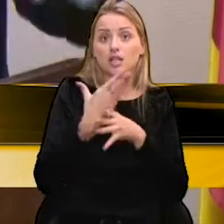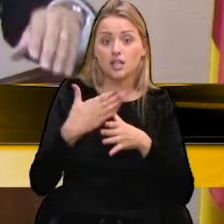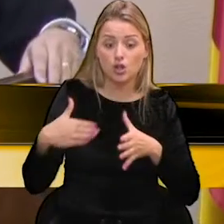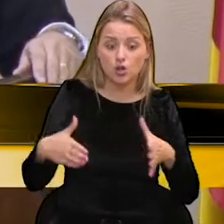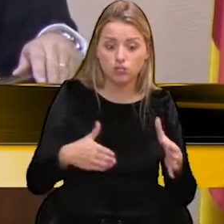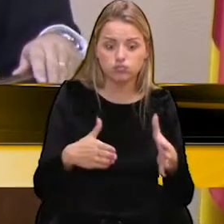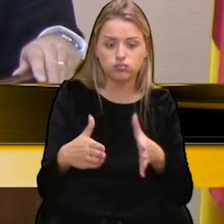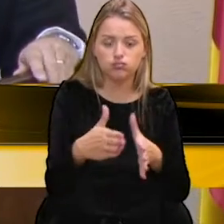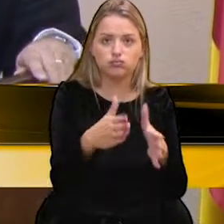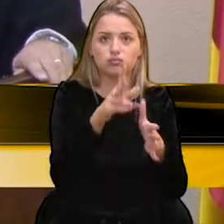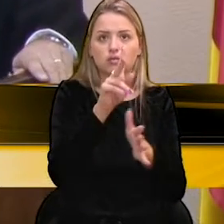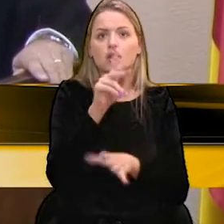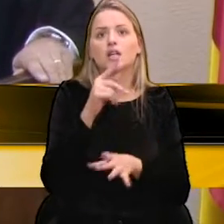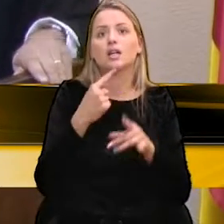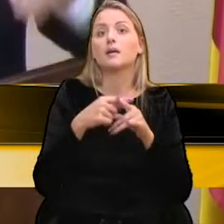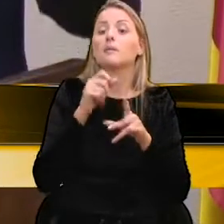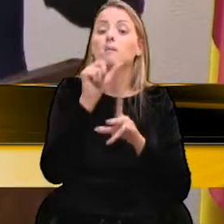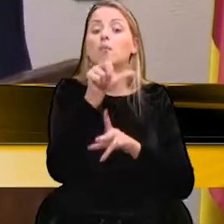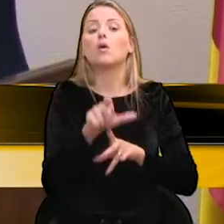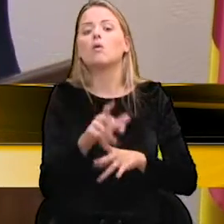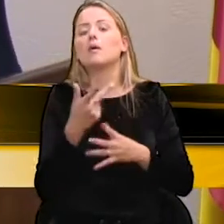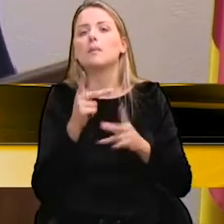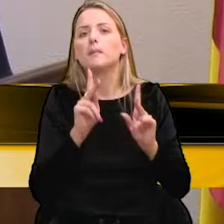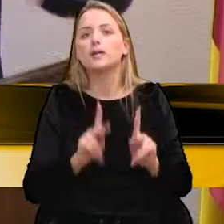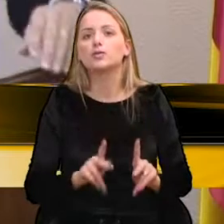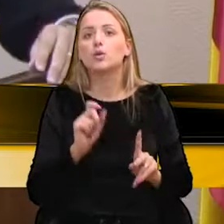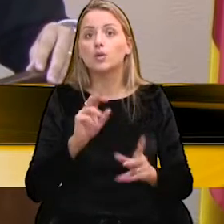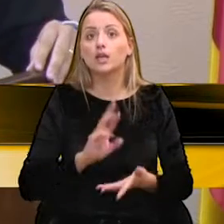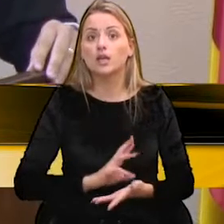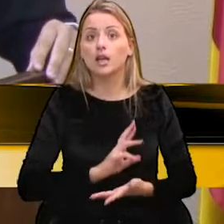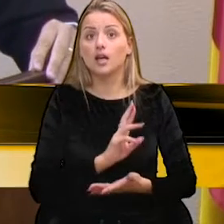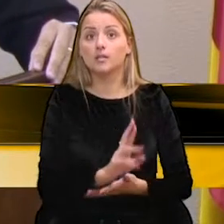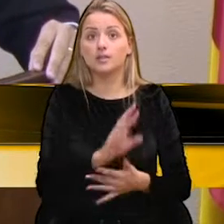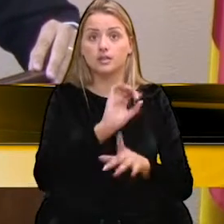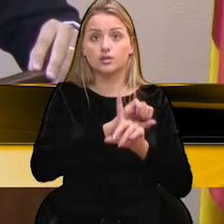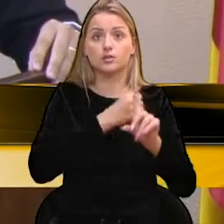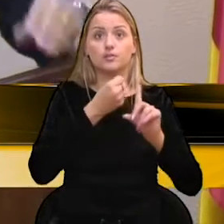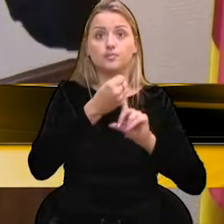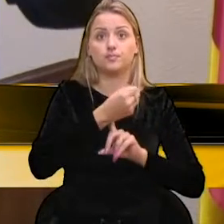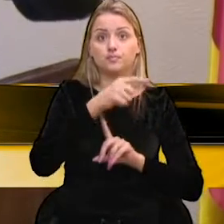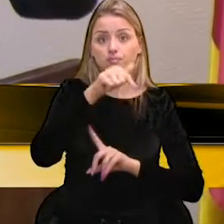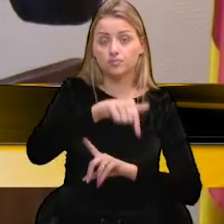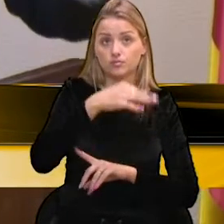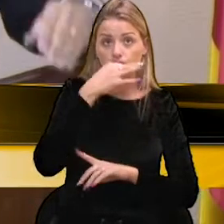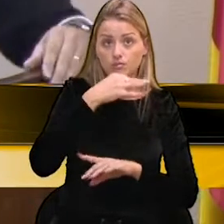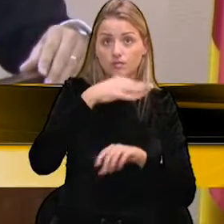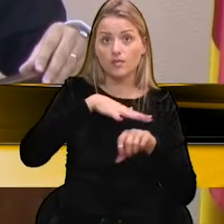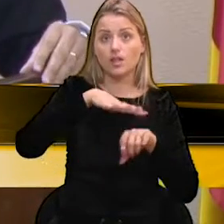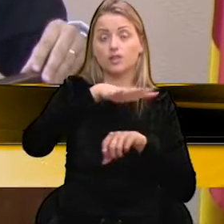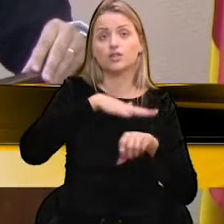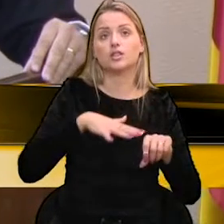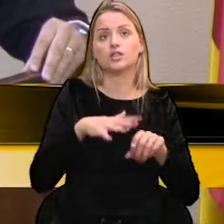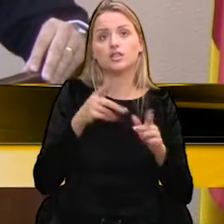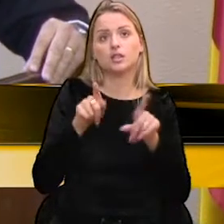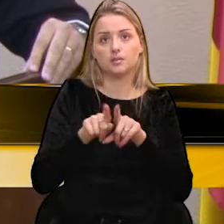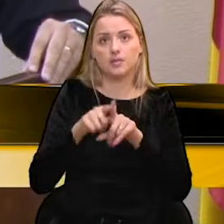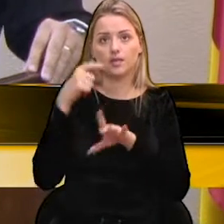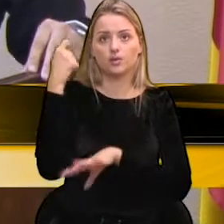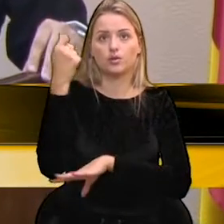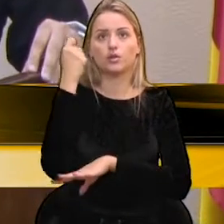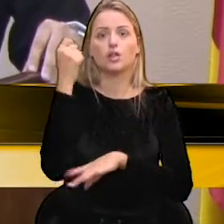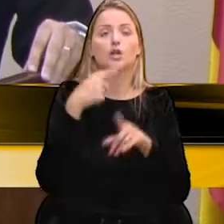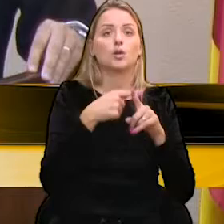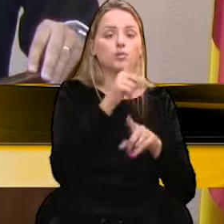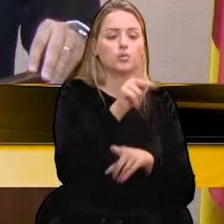quem era essa figura religiosa, o que ela representou para a sociedade caxiense e rio-grandense, até porque o Padre João